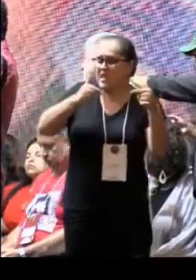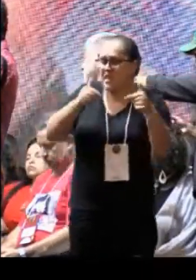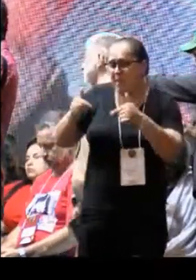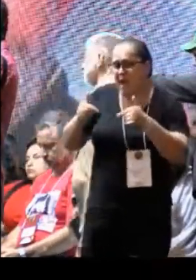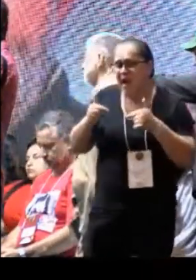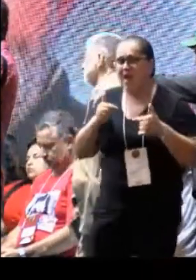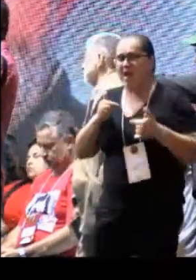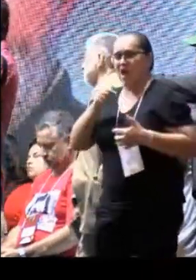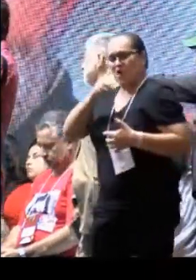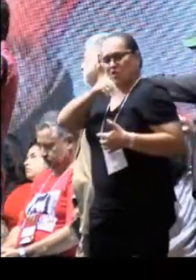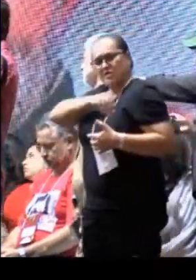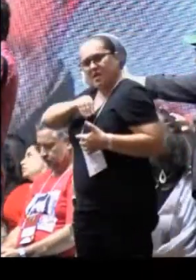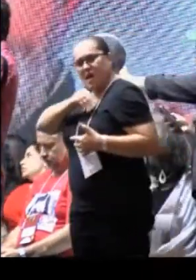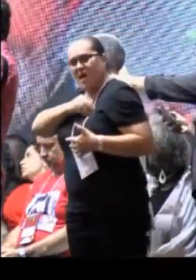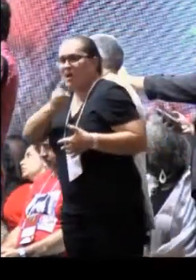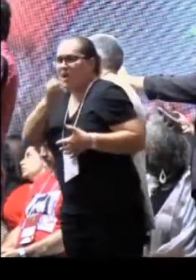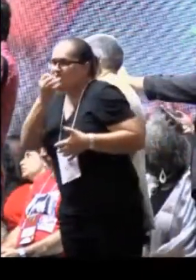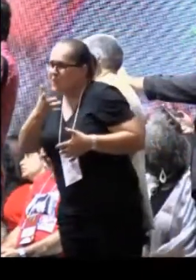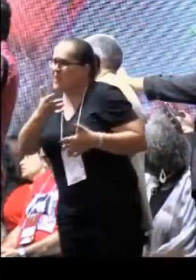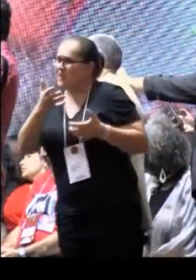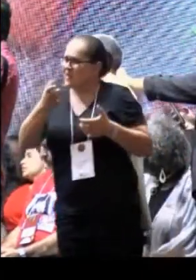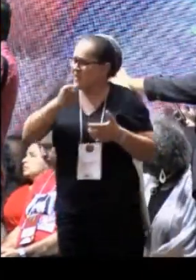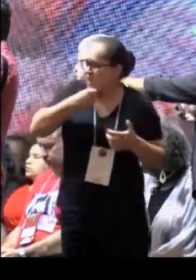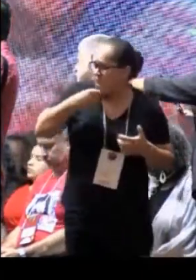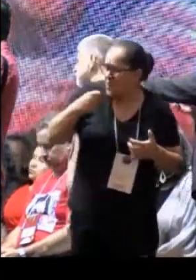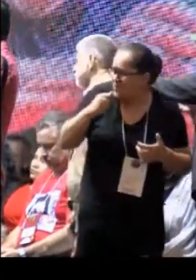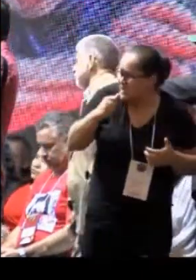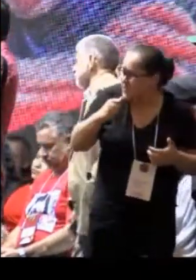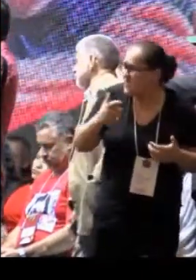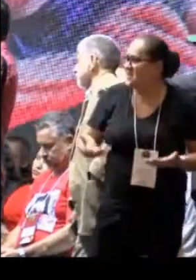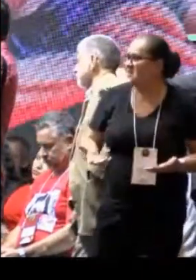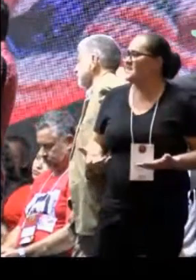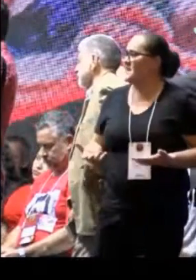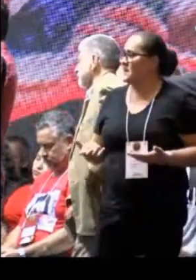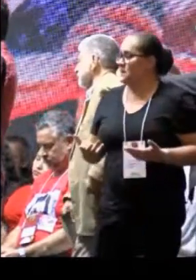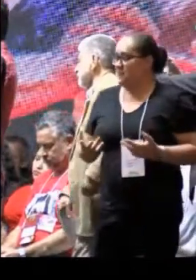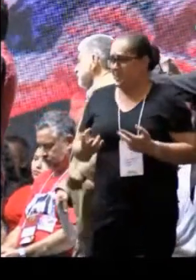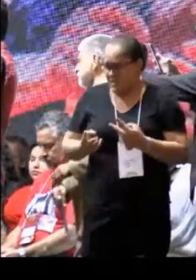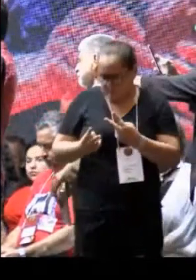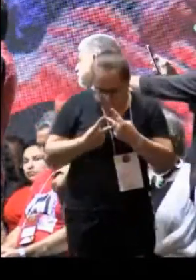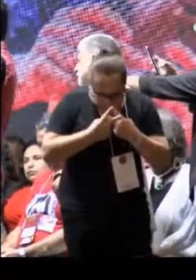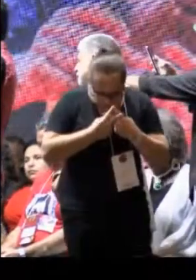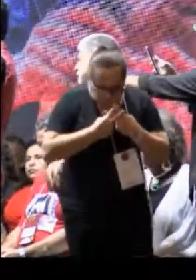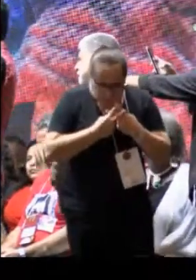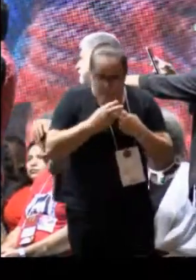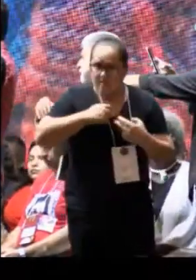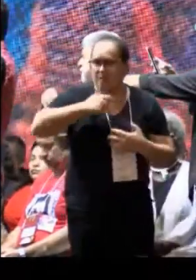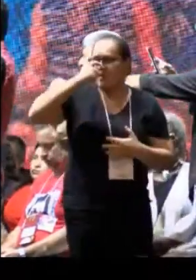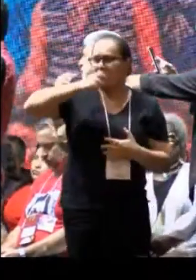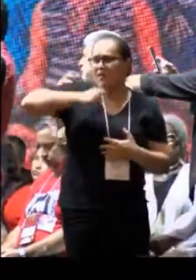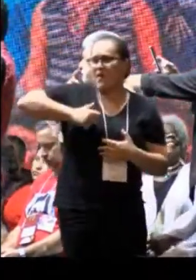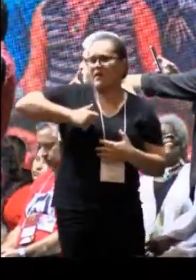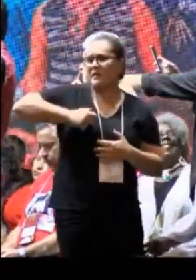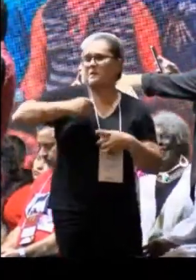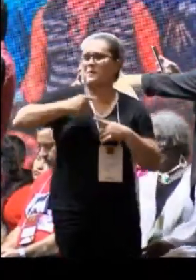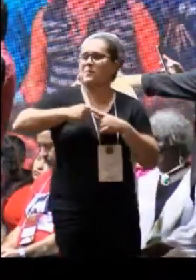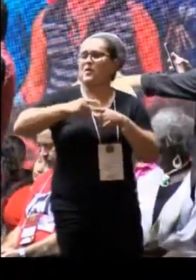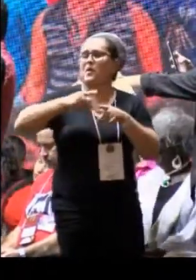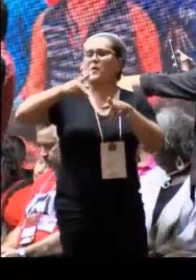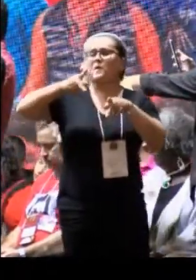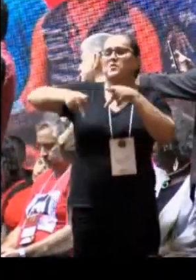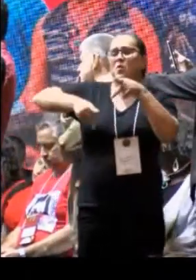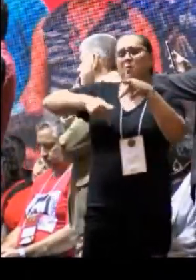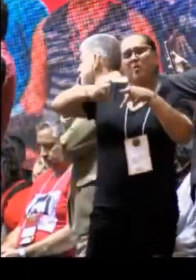salário razoável, o povo quer tomar uma cervejinha. Vocês estão prendendo um cara que, por conta do povo, possibilitou que o